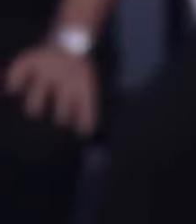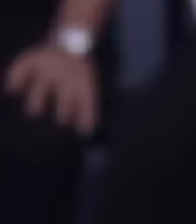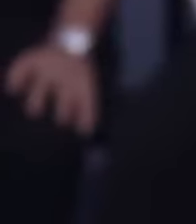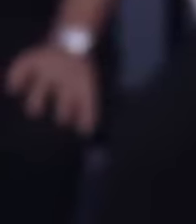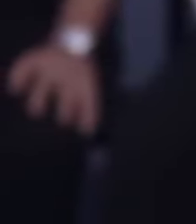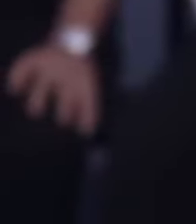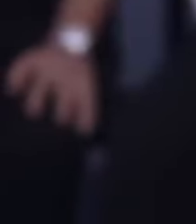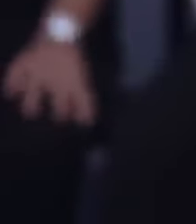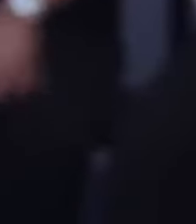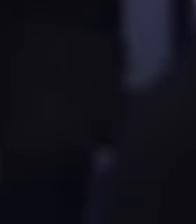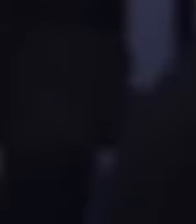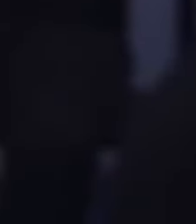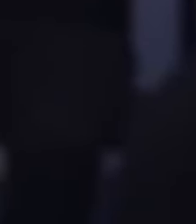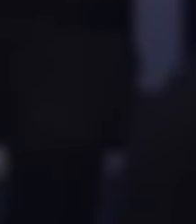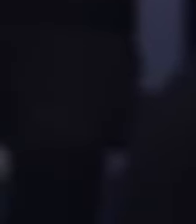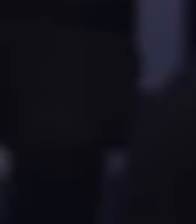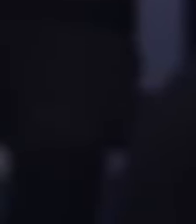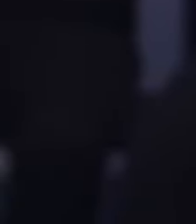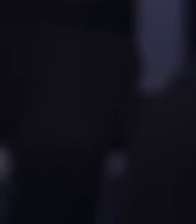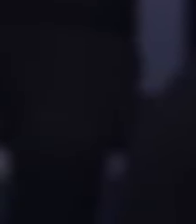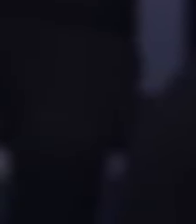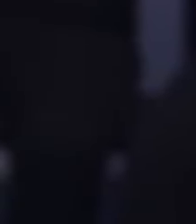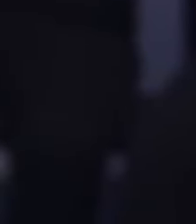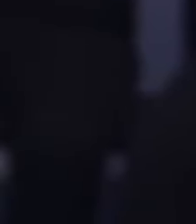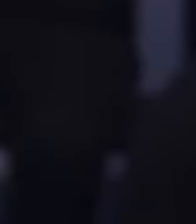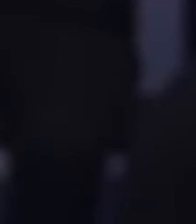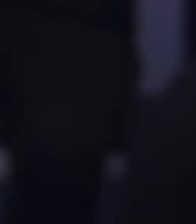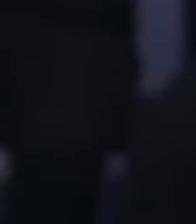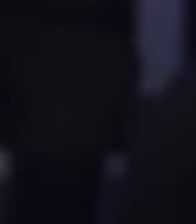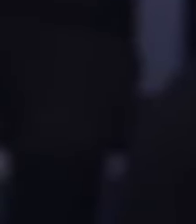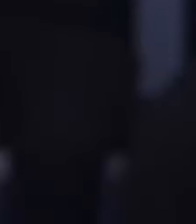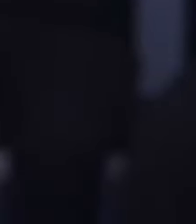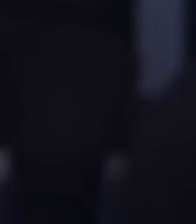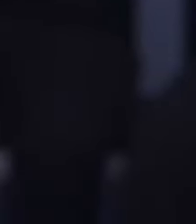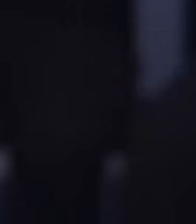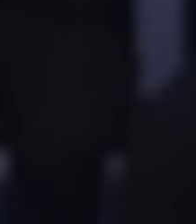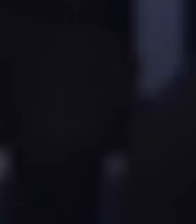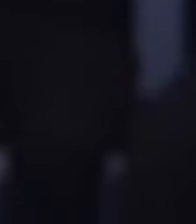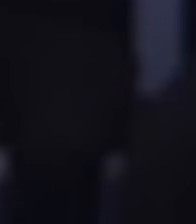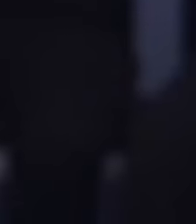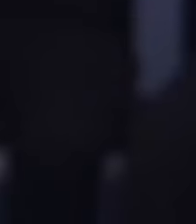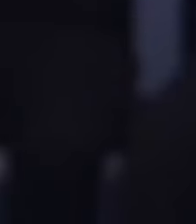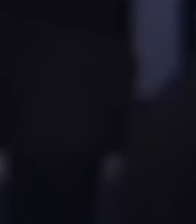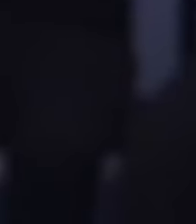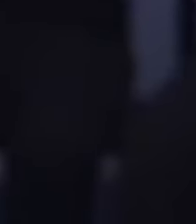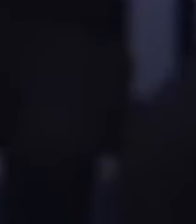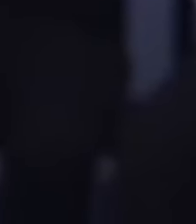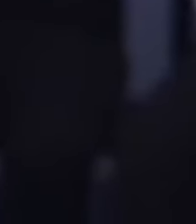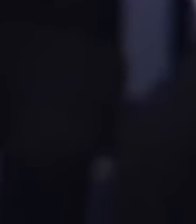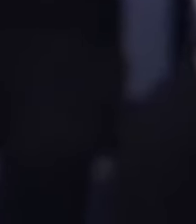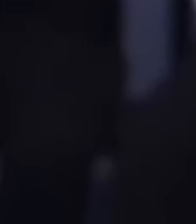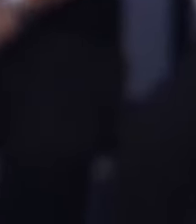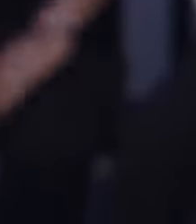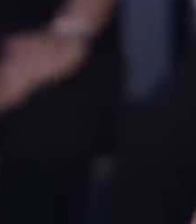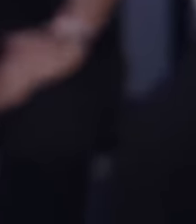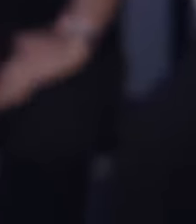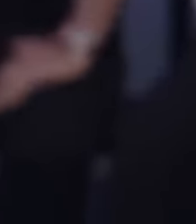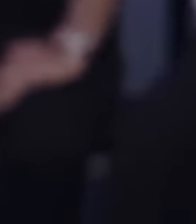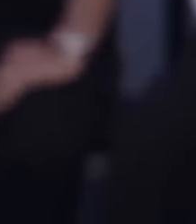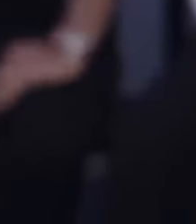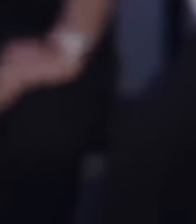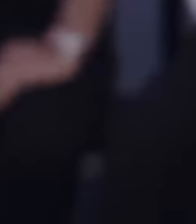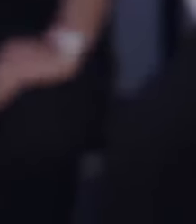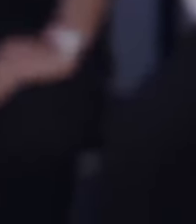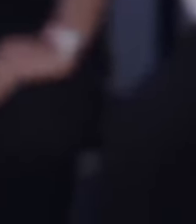entre 18 a 35. Uau. Por quê? Porque o jovem está na internet, ele está nas